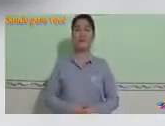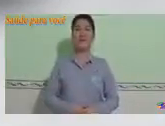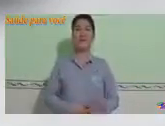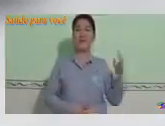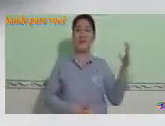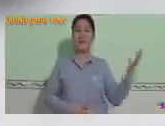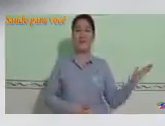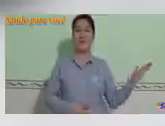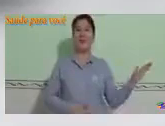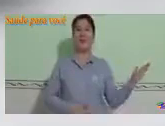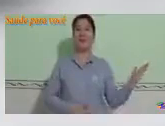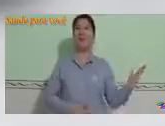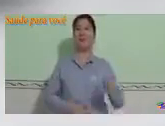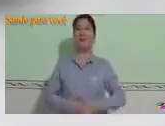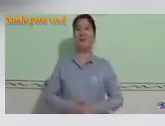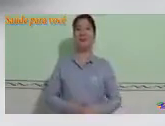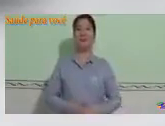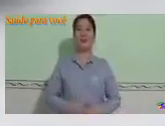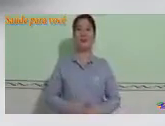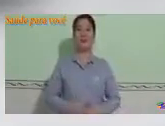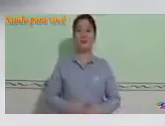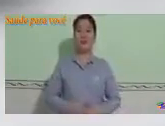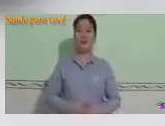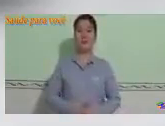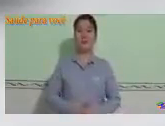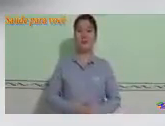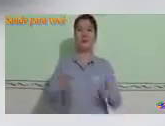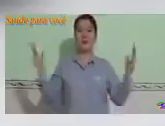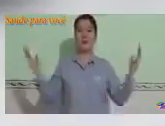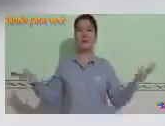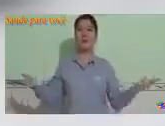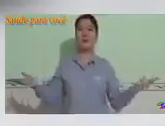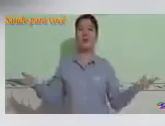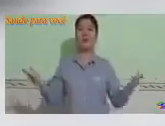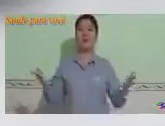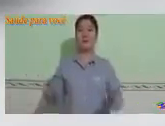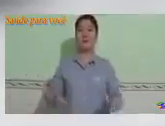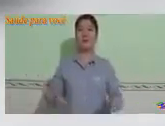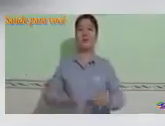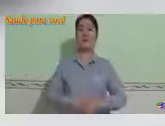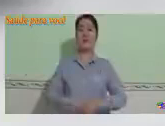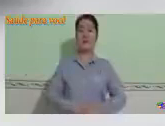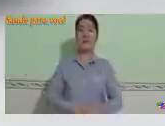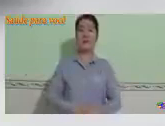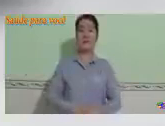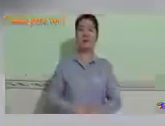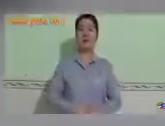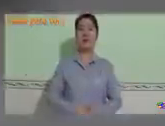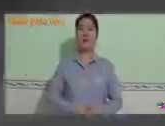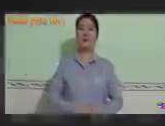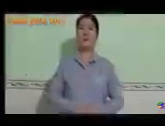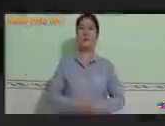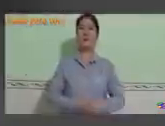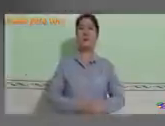o cravo da I acento agudo N D I A N A acento agudo G U A F E R V E N T E D E X A R